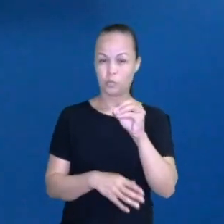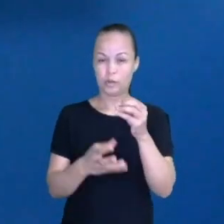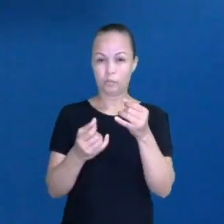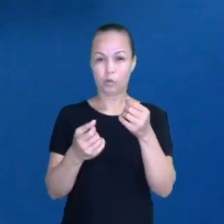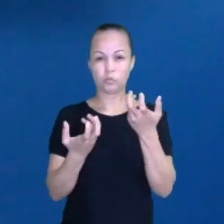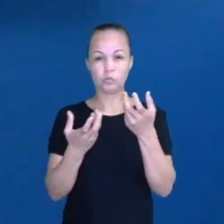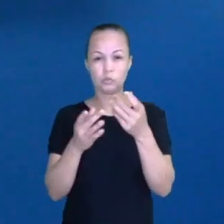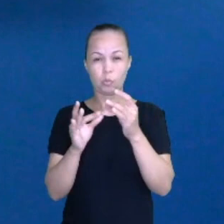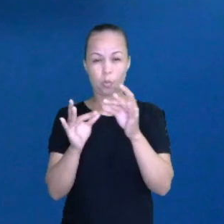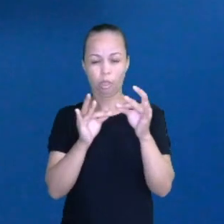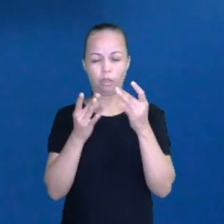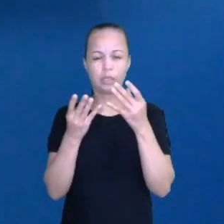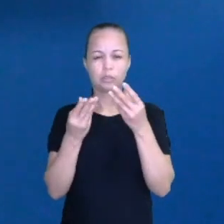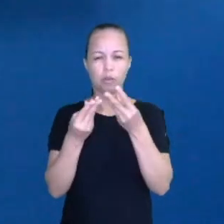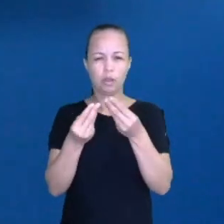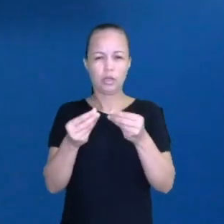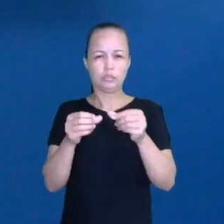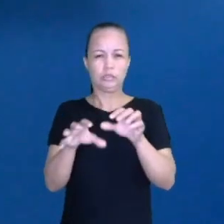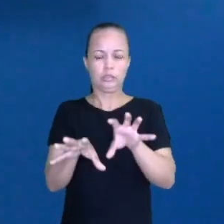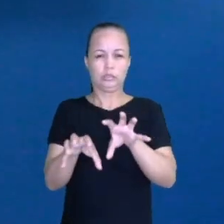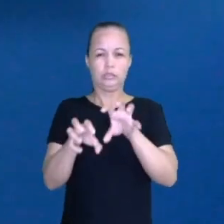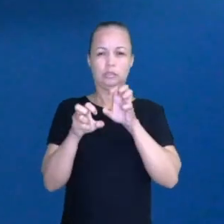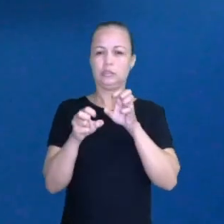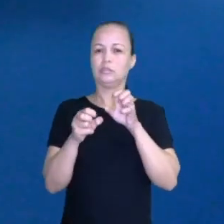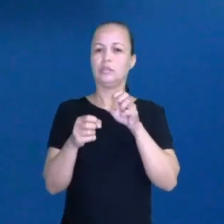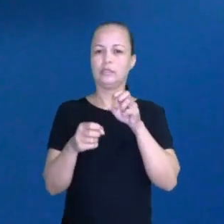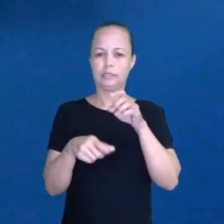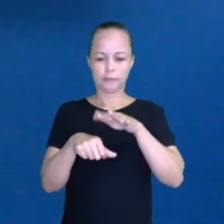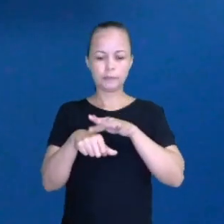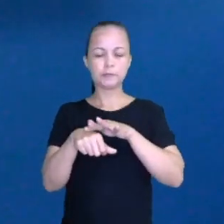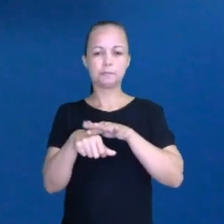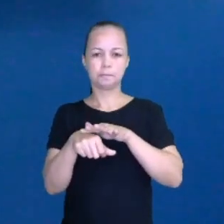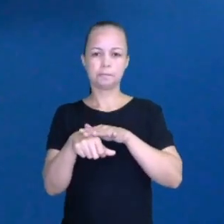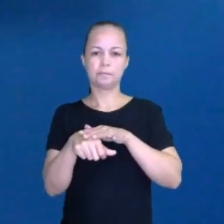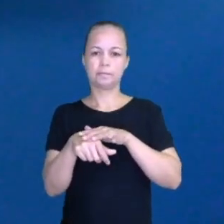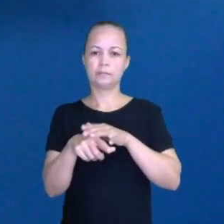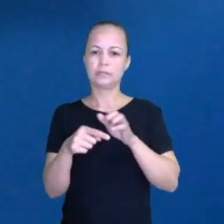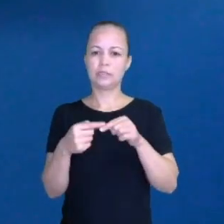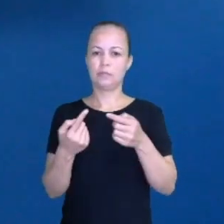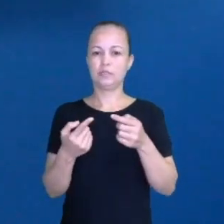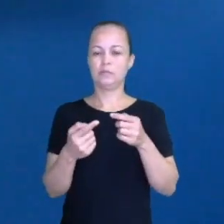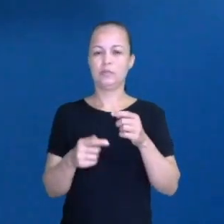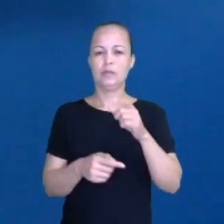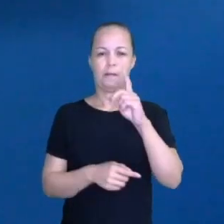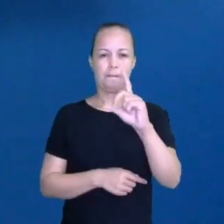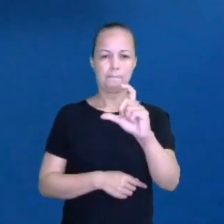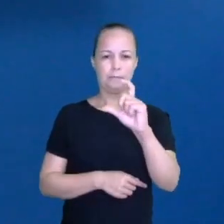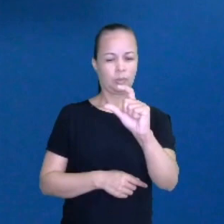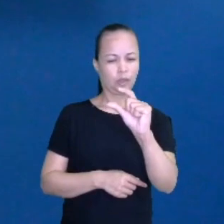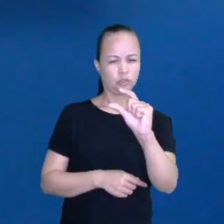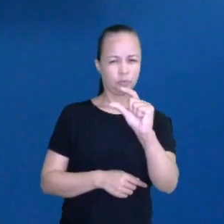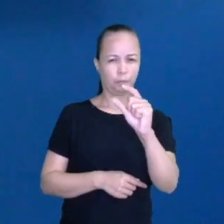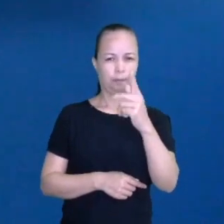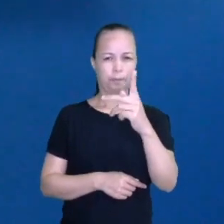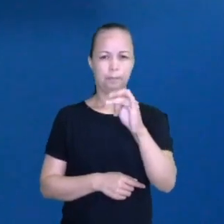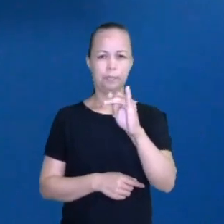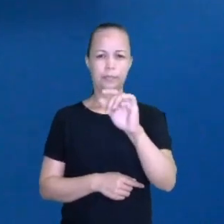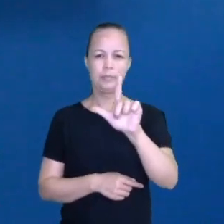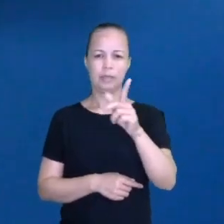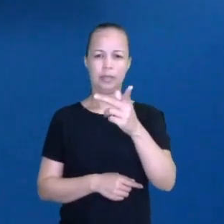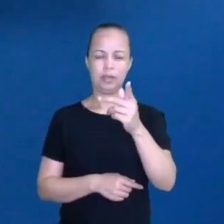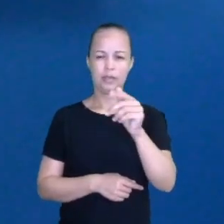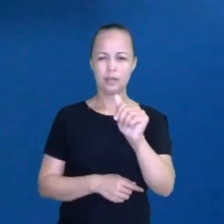muito tóxico para o nosso organismo, que pode gerar sérias doenças, principalmente essas pilhas aí. Então, se você tem pilha